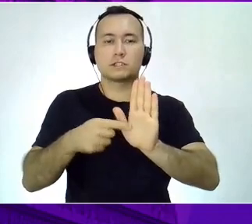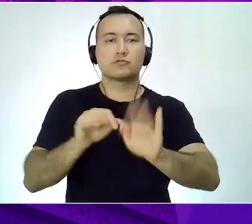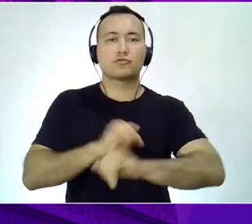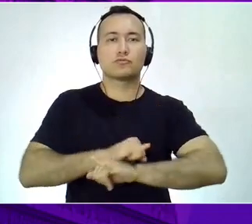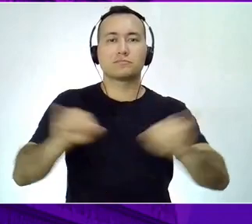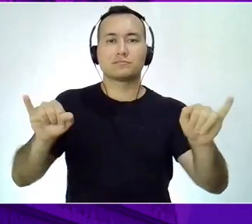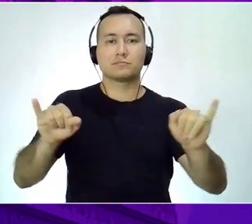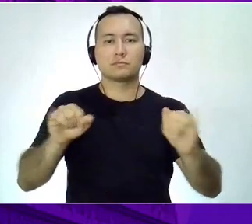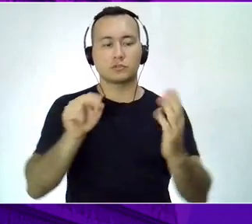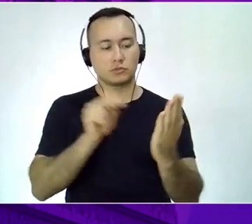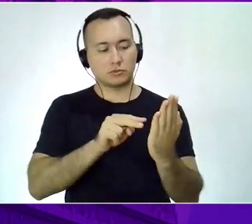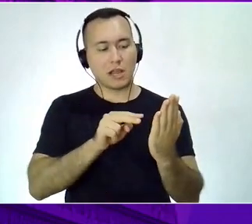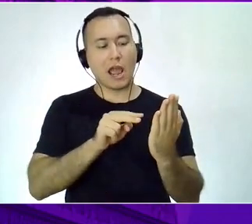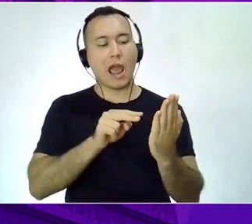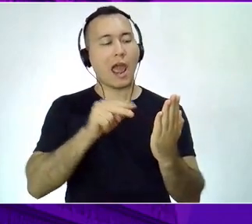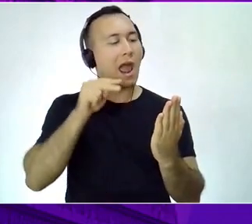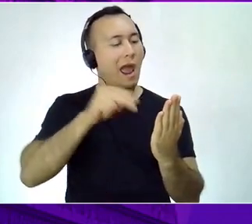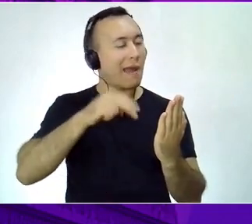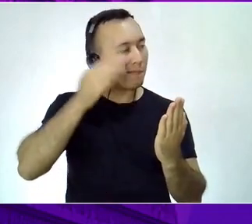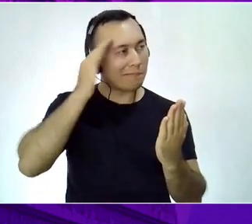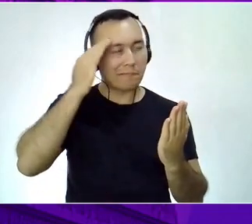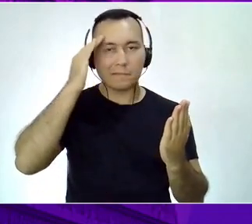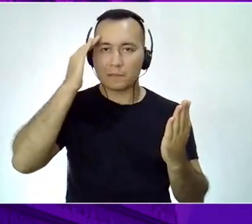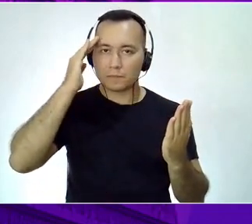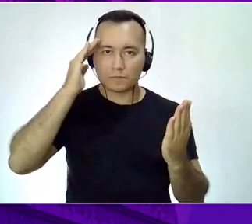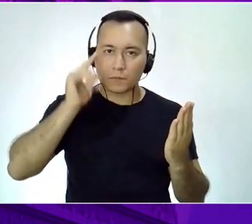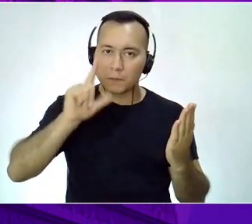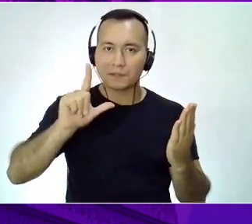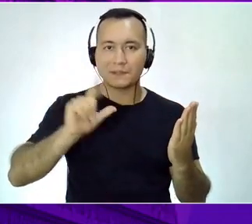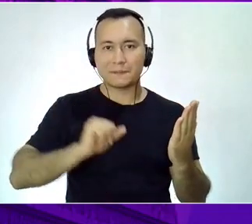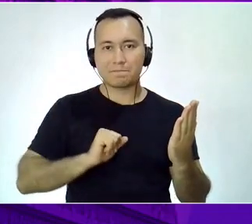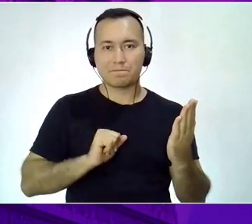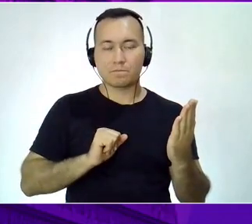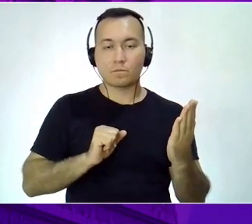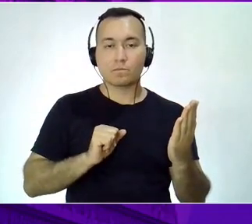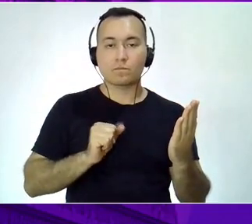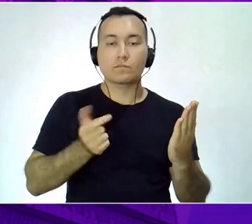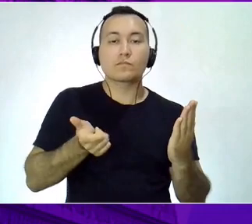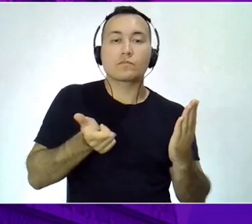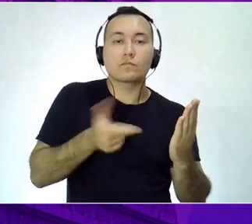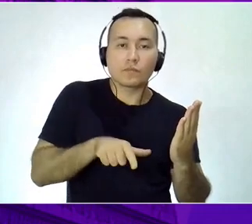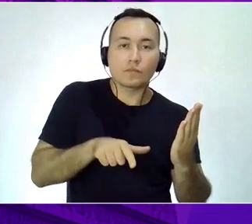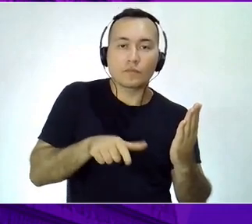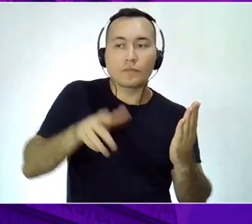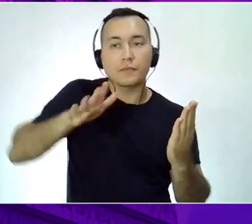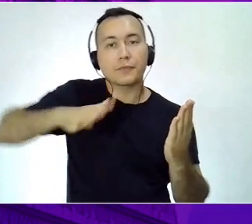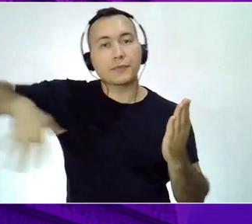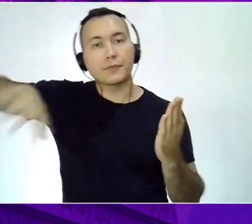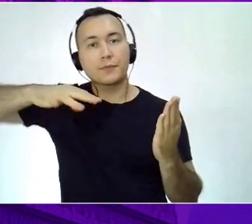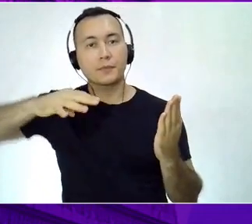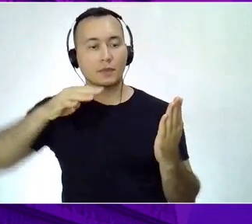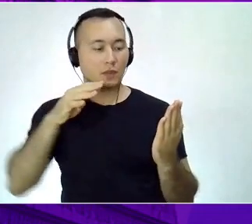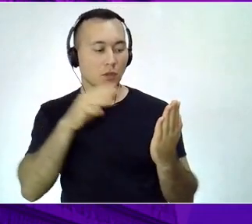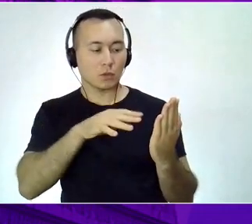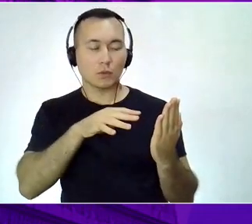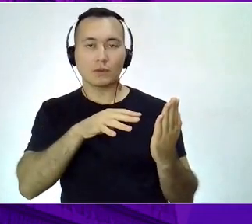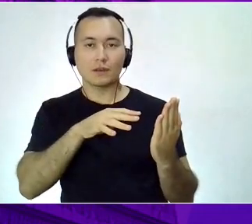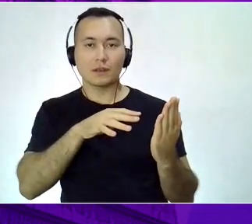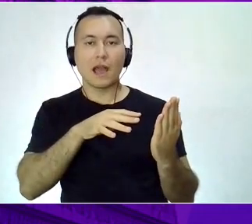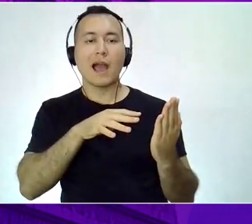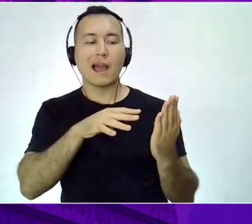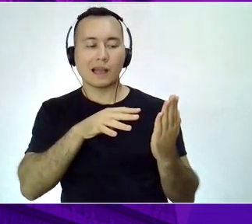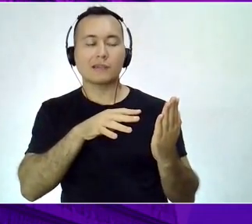a parte dele que representa visualmente os dados, ela serve para que a audiência desse gráfico consiga